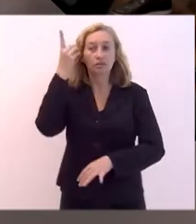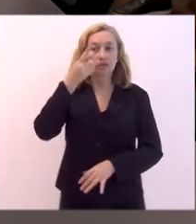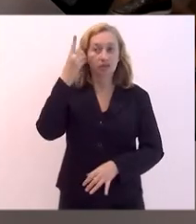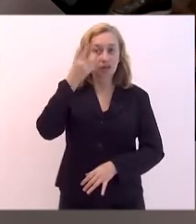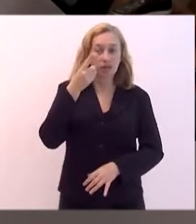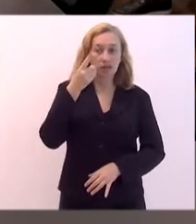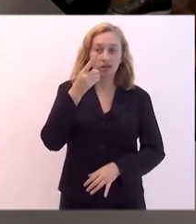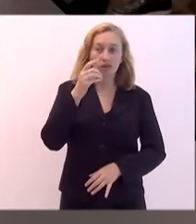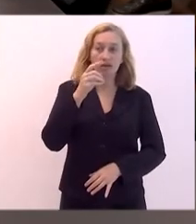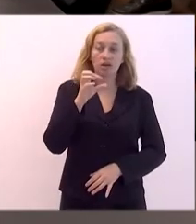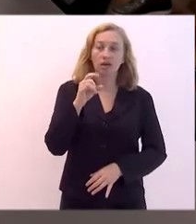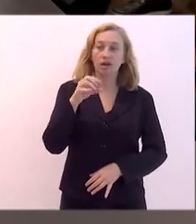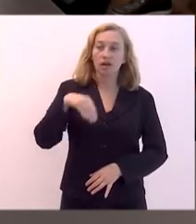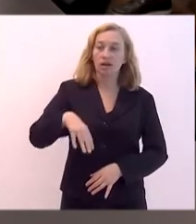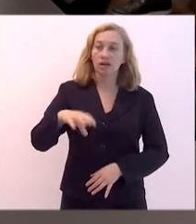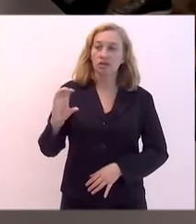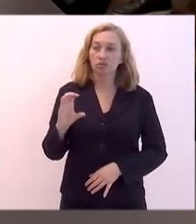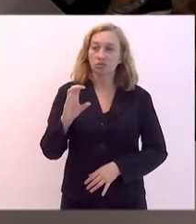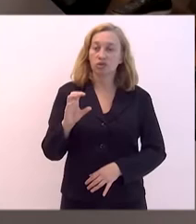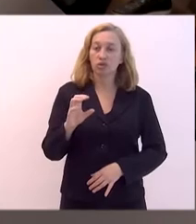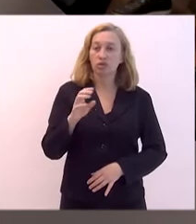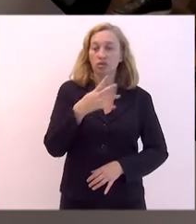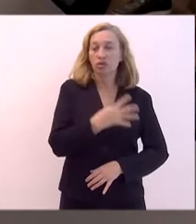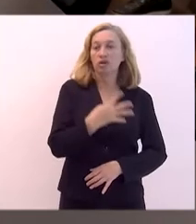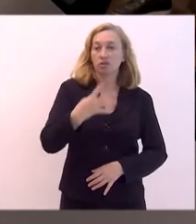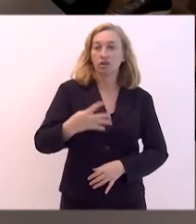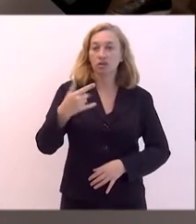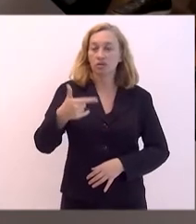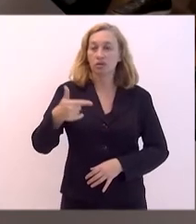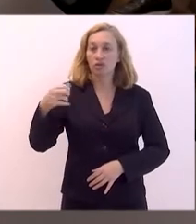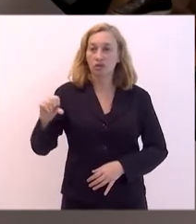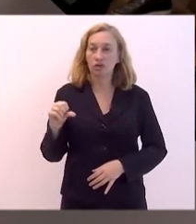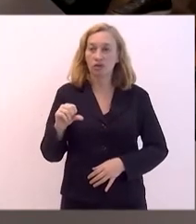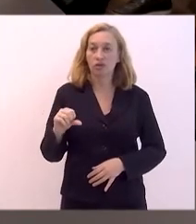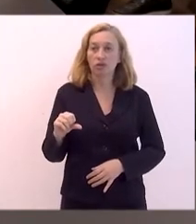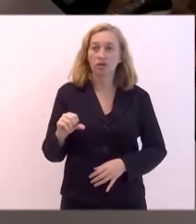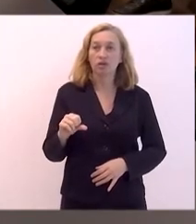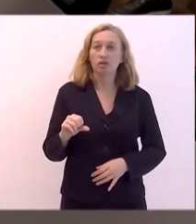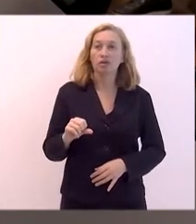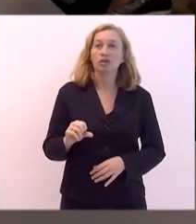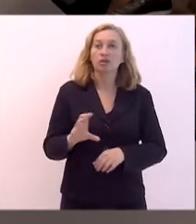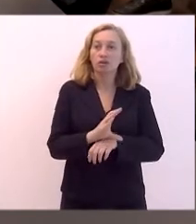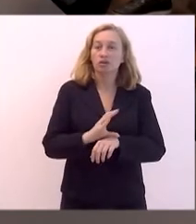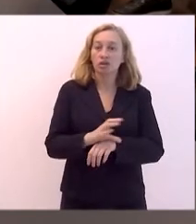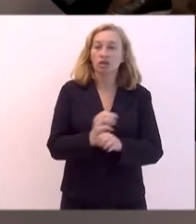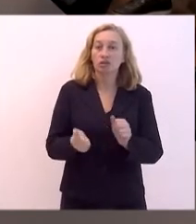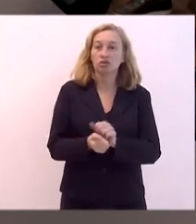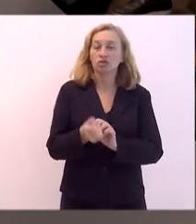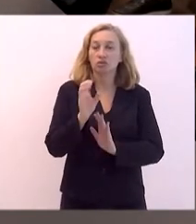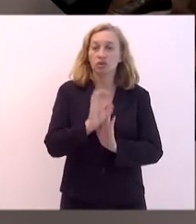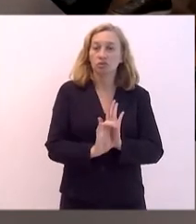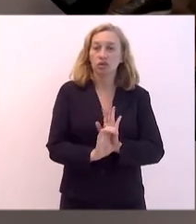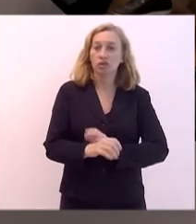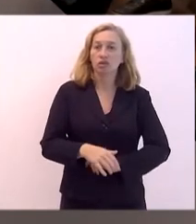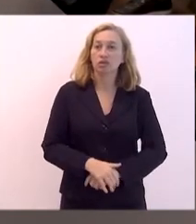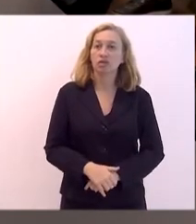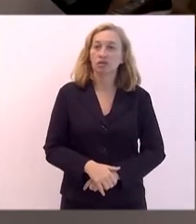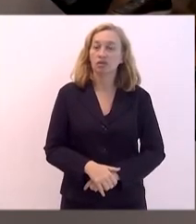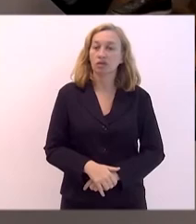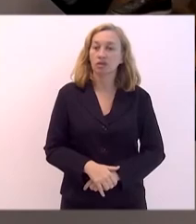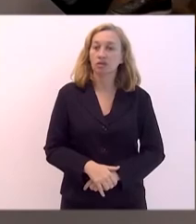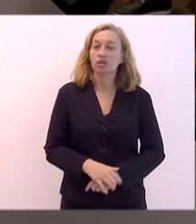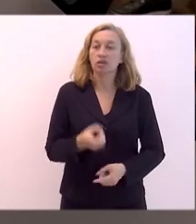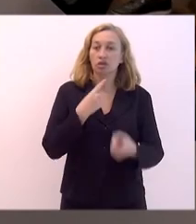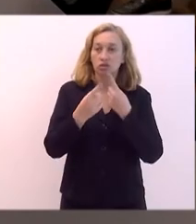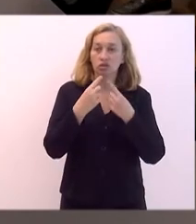de lei 449 de 2015, é autoria deputada Mata Rocha, parecer pela constitucionalidade com a emenda. Está internalizado. Em